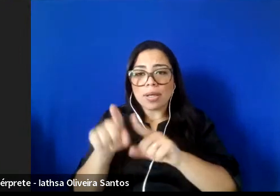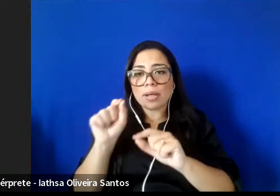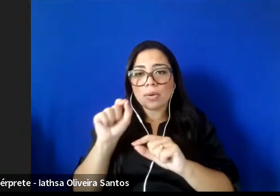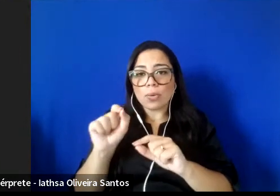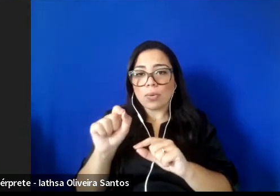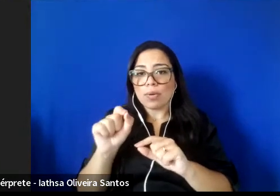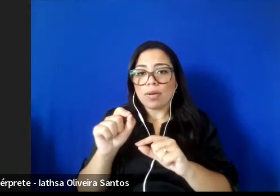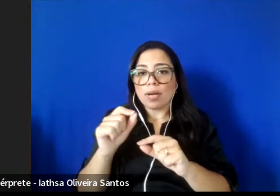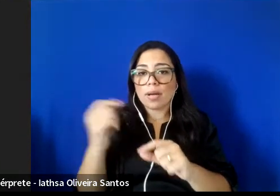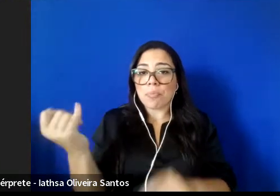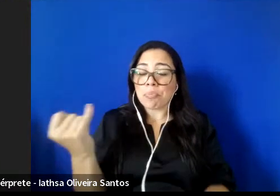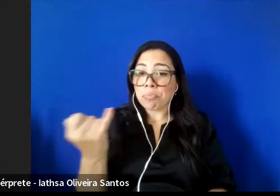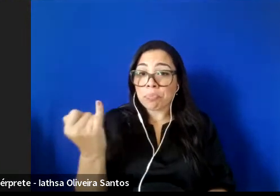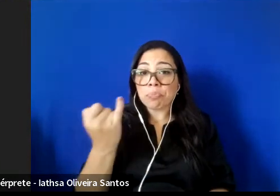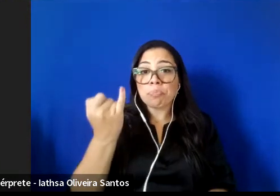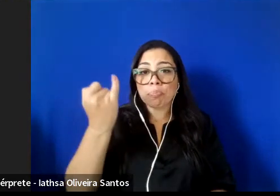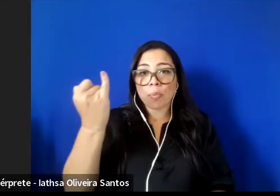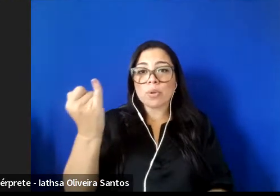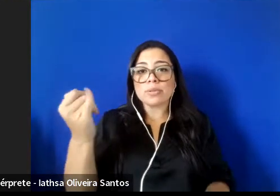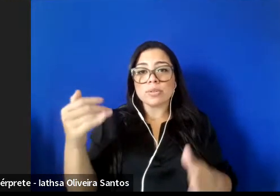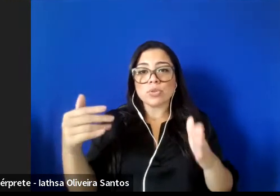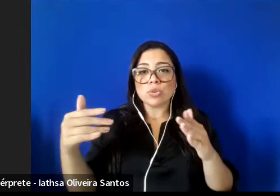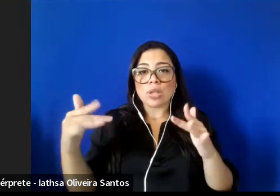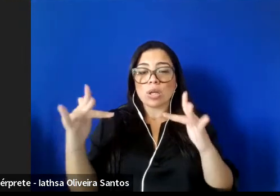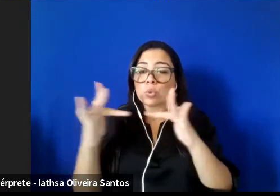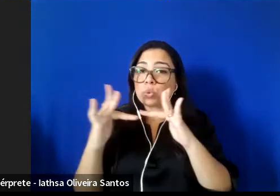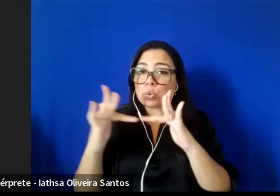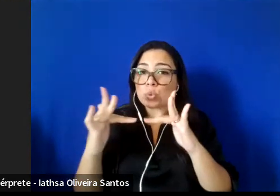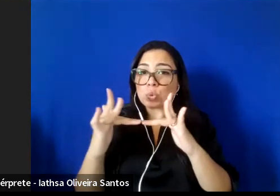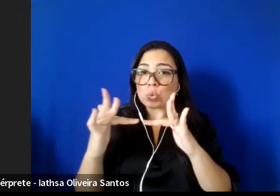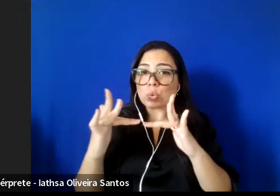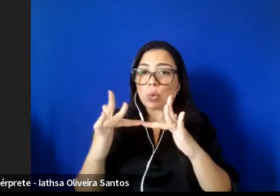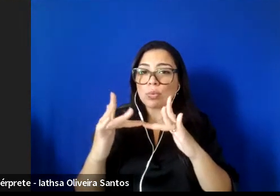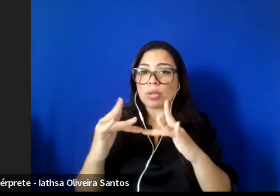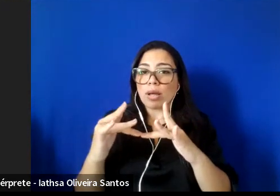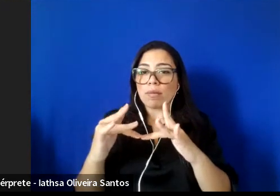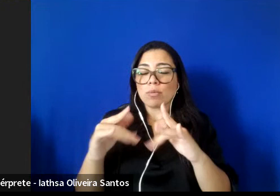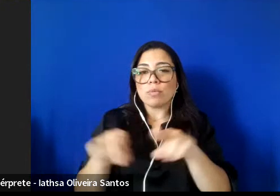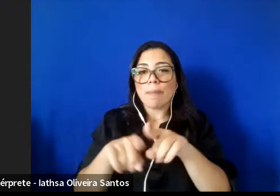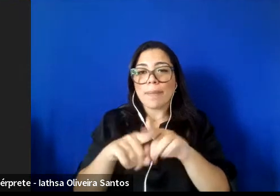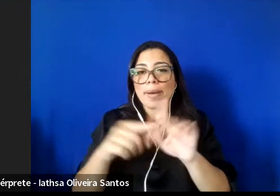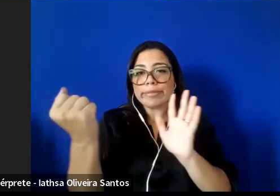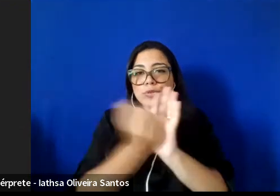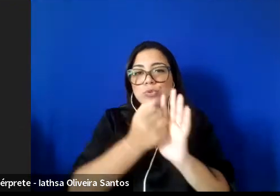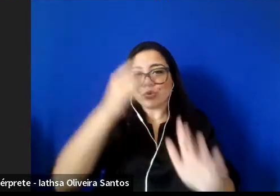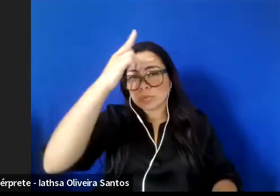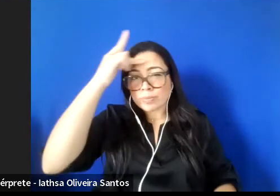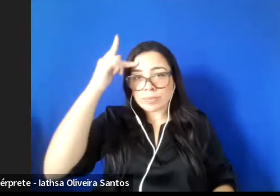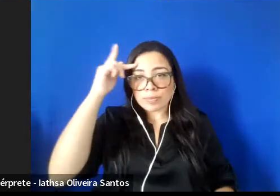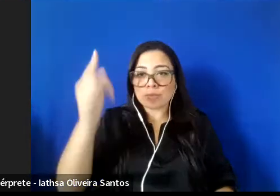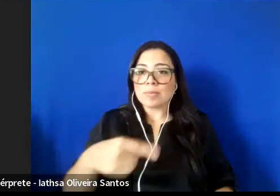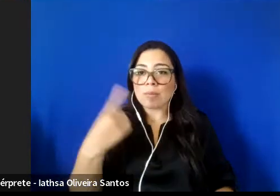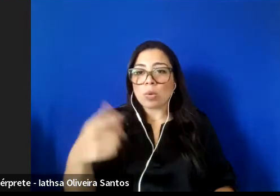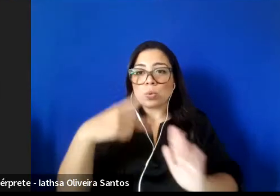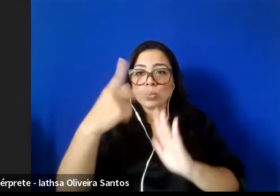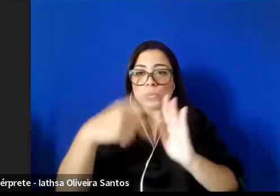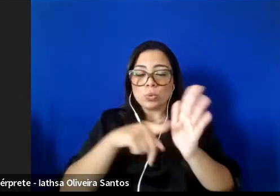de tocar um pouco a pessoa, né? O nosso projeto de pesquisa,